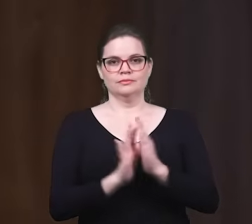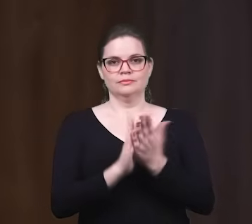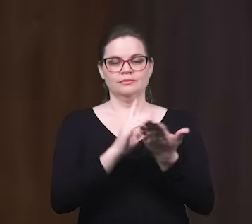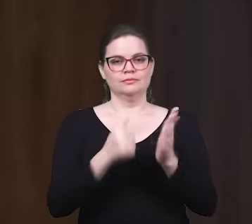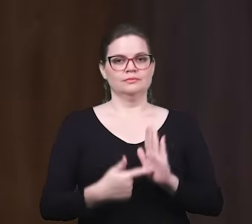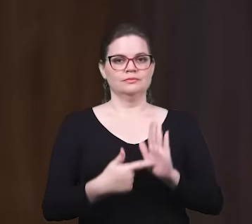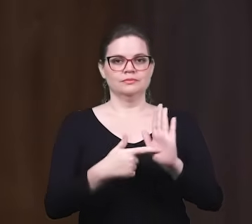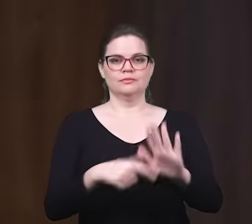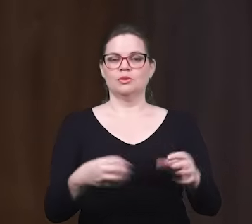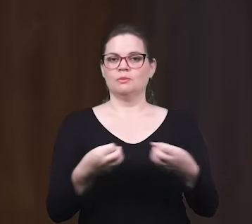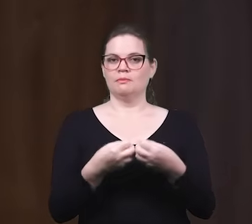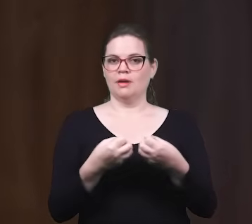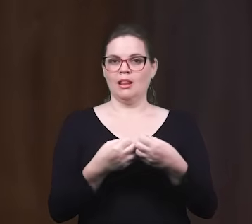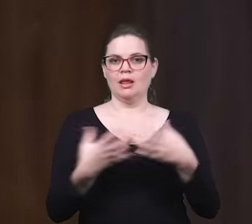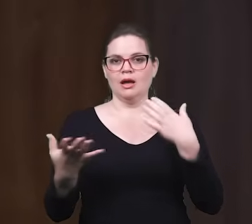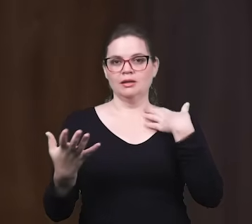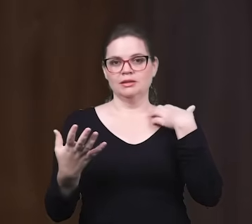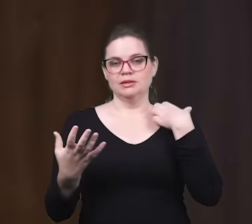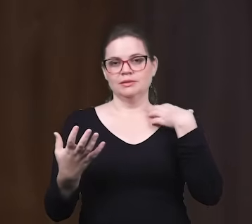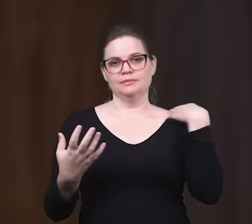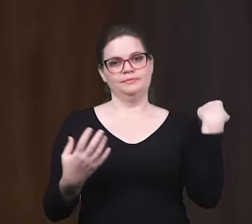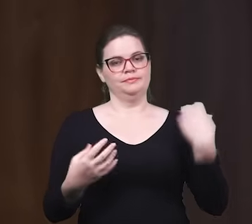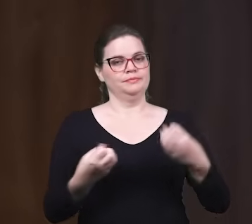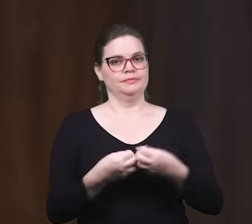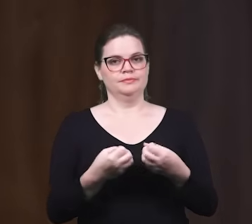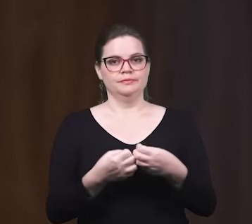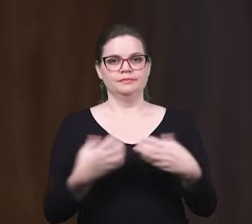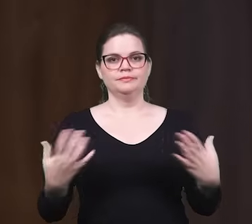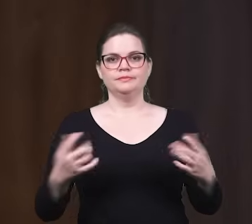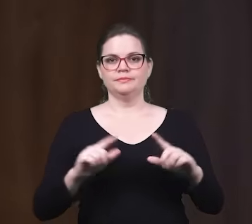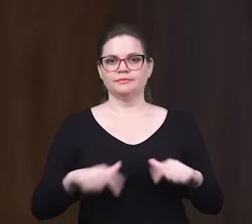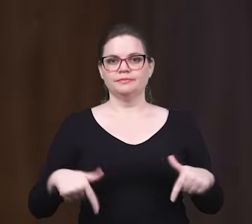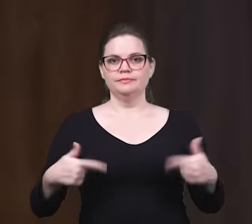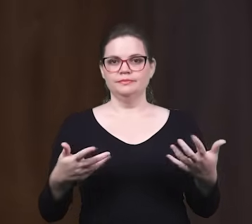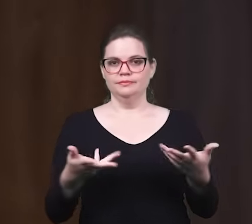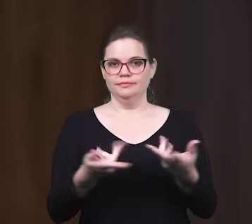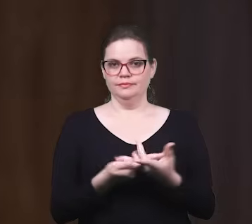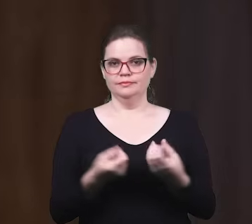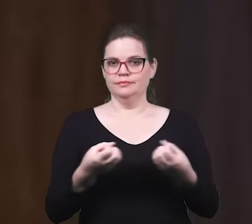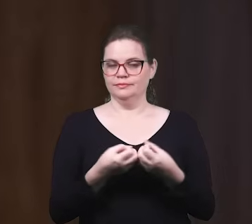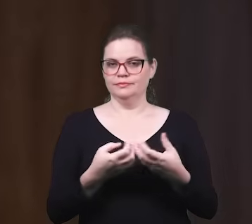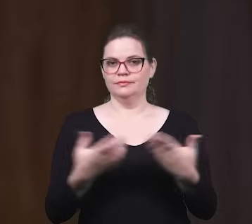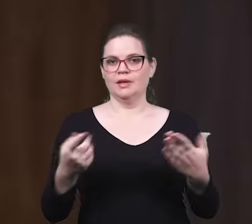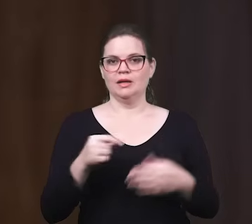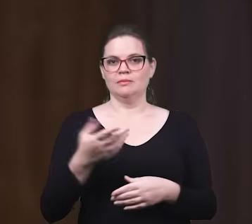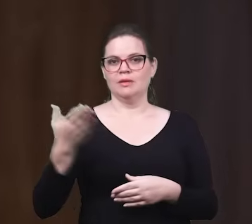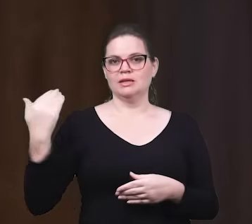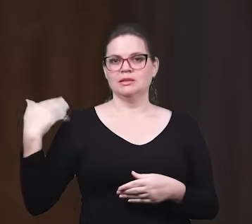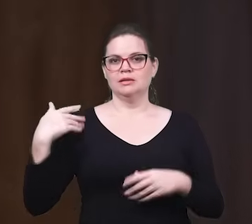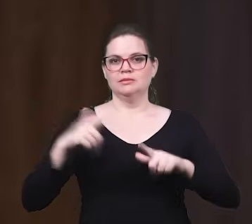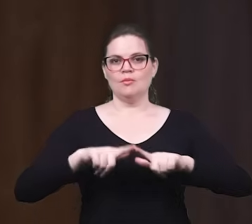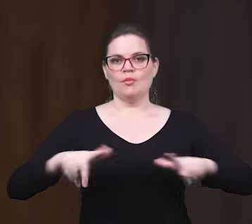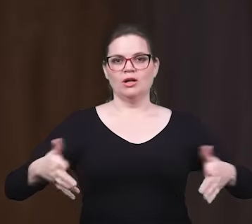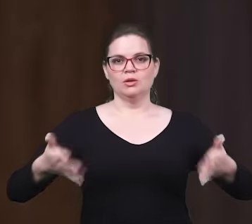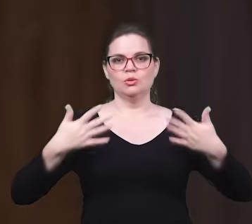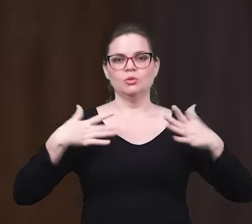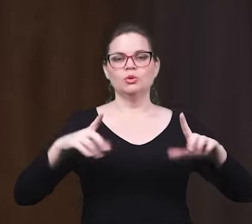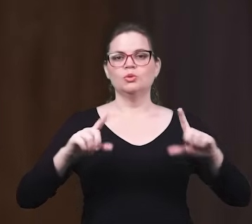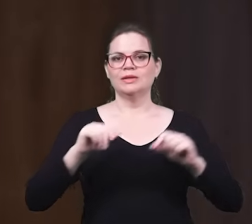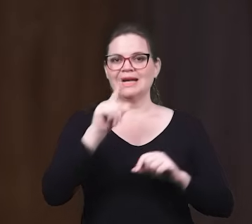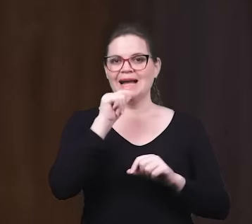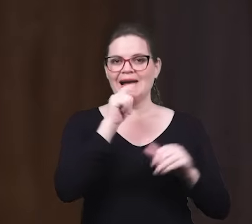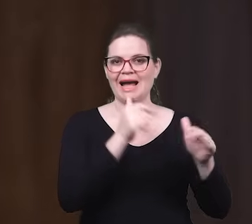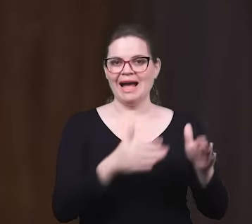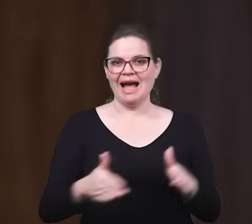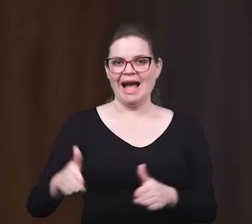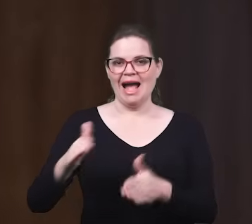milagre, uma operação de maravilhas operada por Deus no deserto, foi a transformação